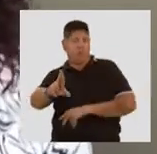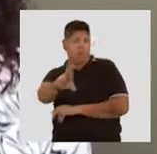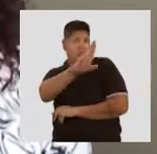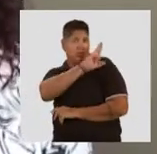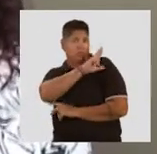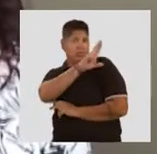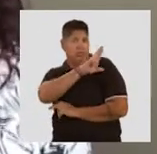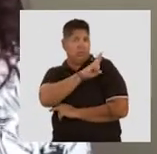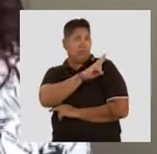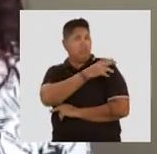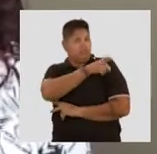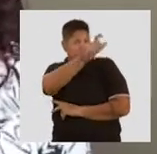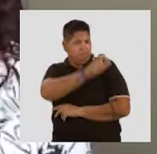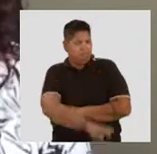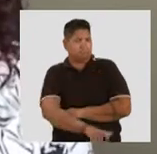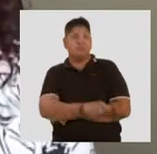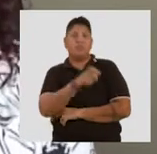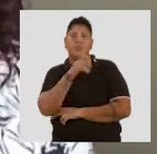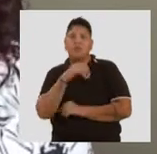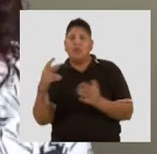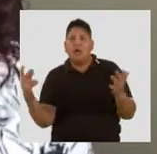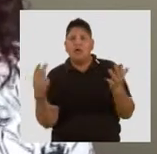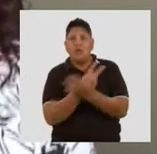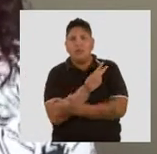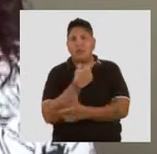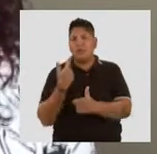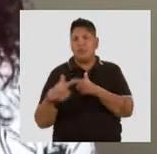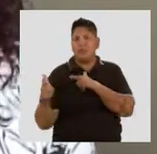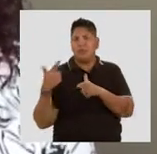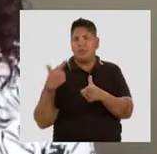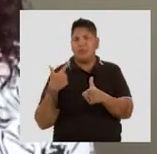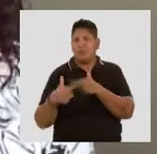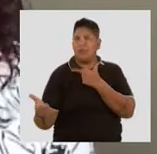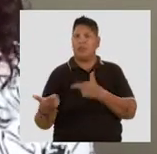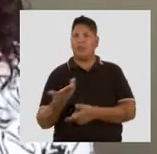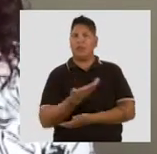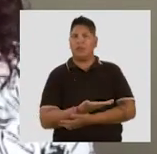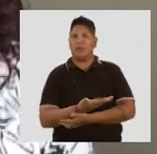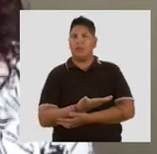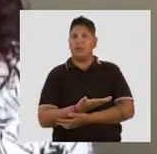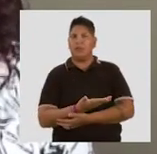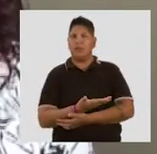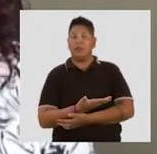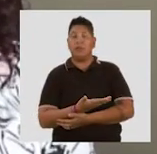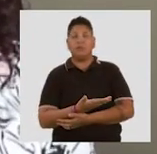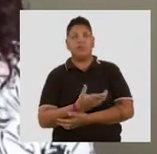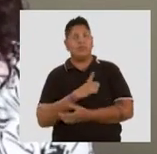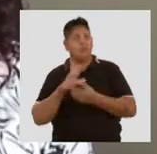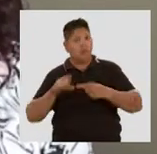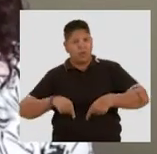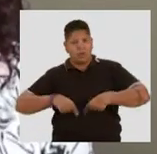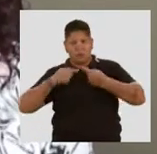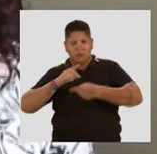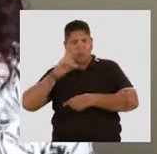e a responsabilização de seus agentes quanto a essas condutas delituosas, né, de afronta